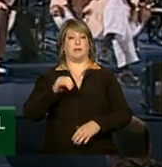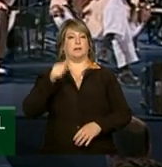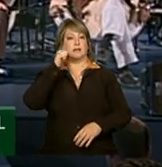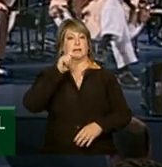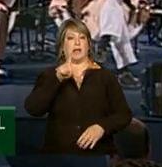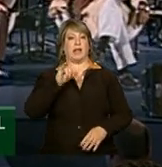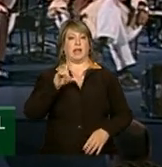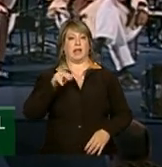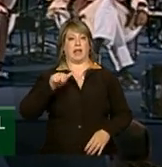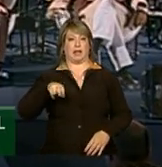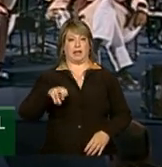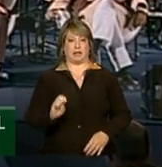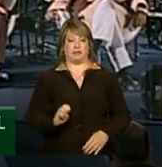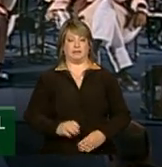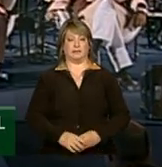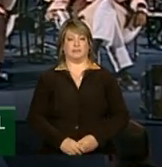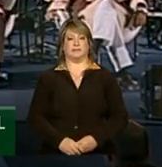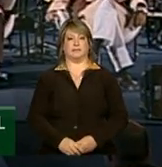Ploemen.